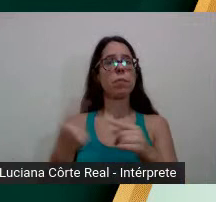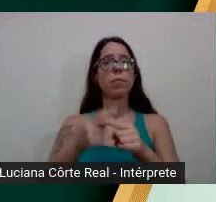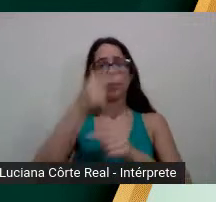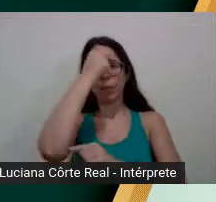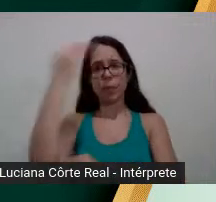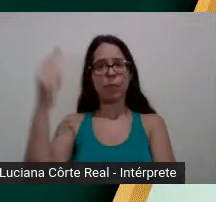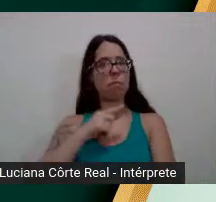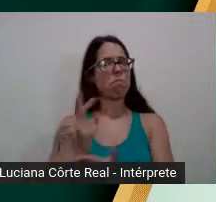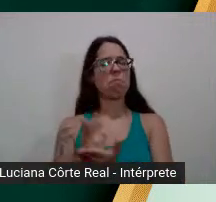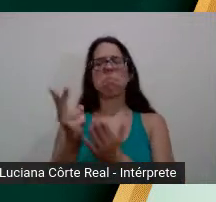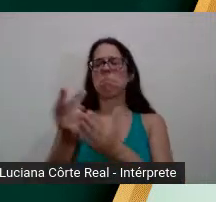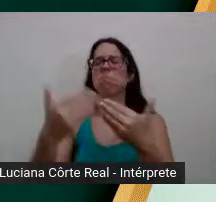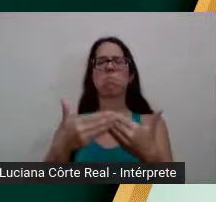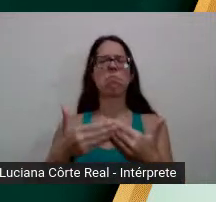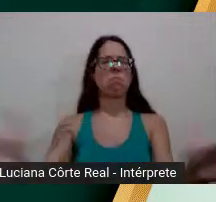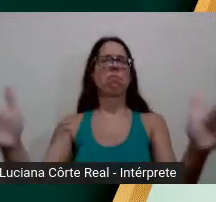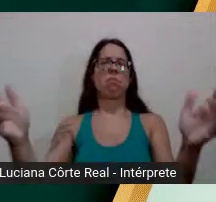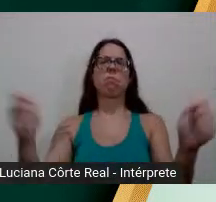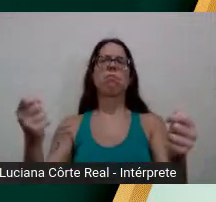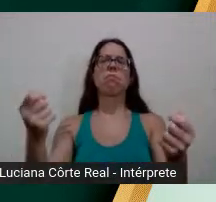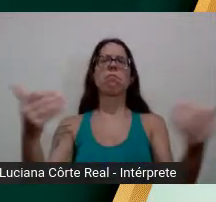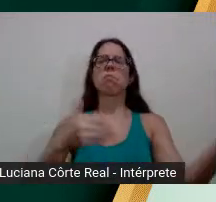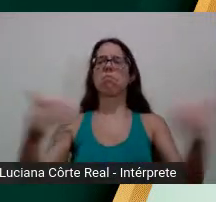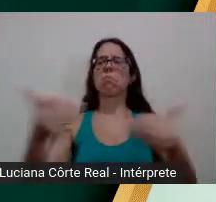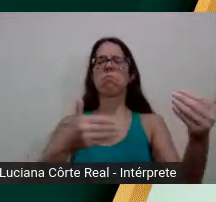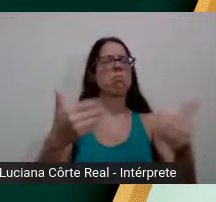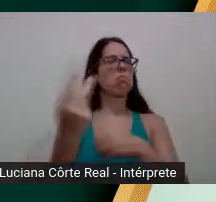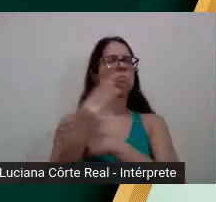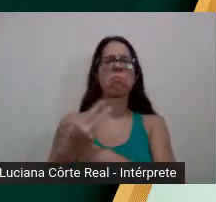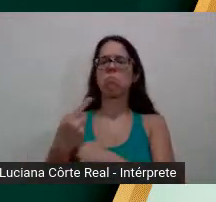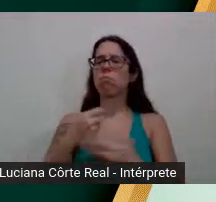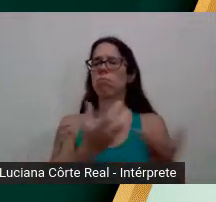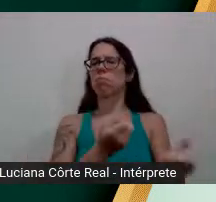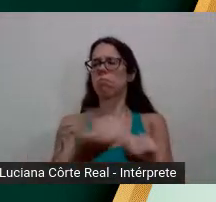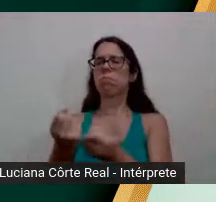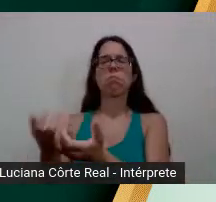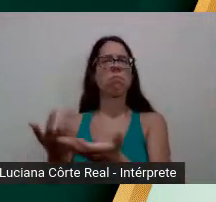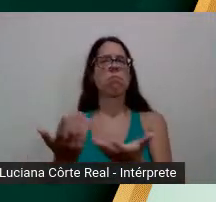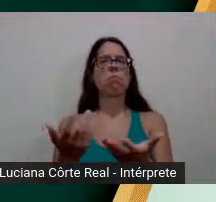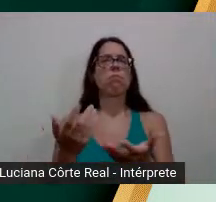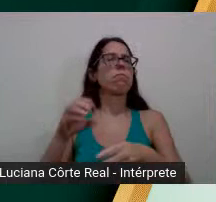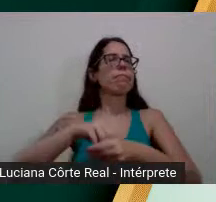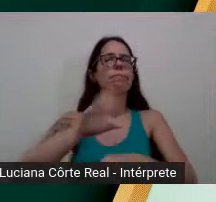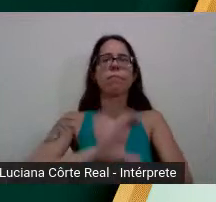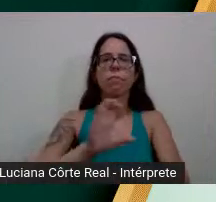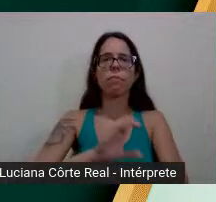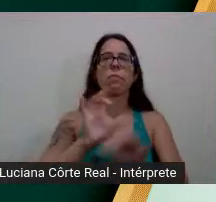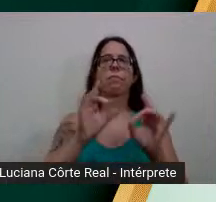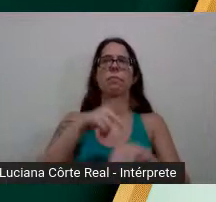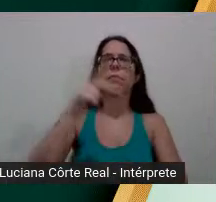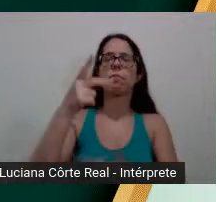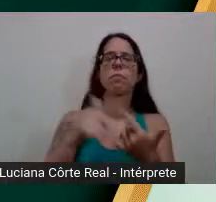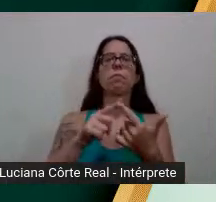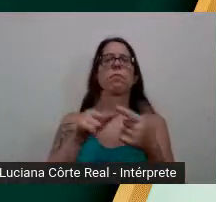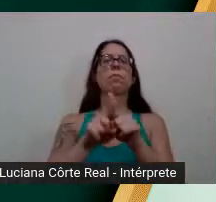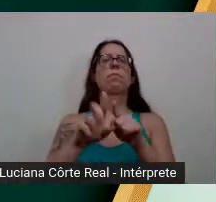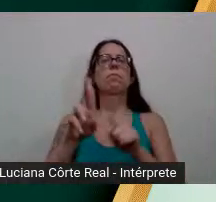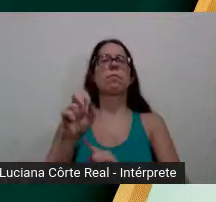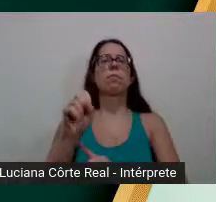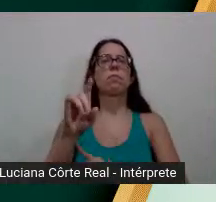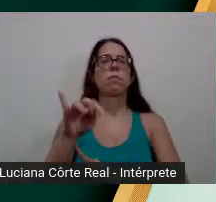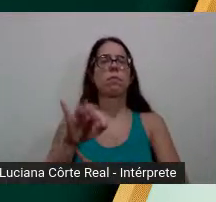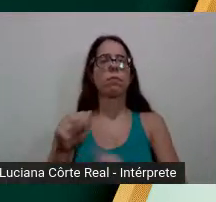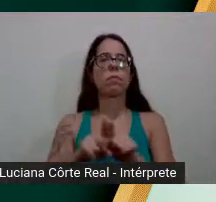abertas para recebê-los e recebê-las nos nossos cursos de especialização, residência, mestrado e